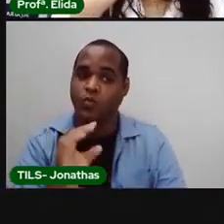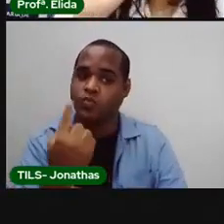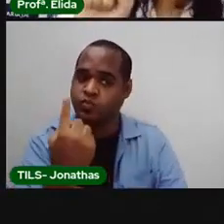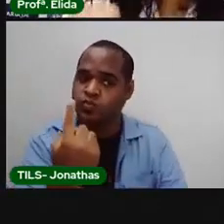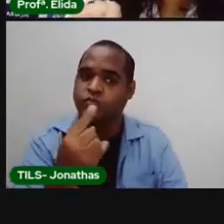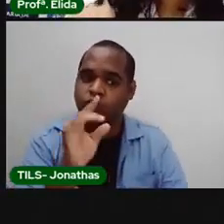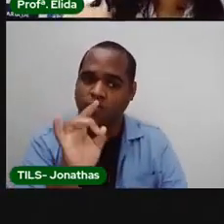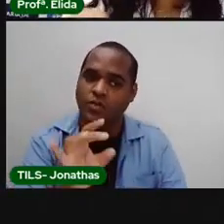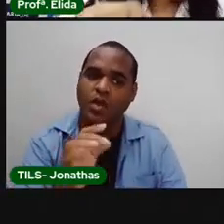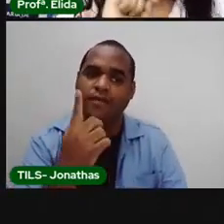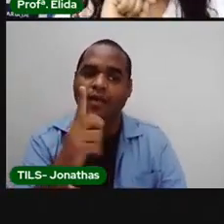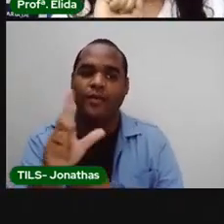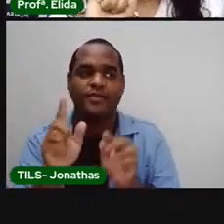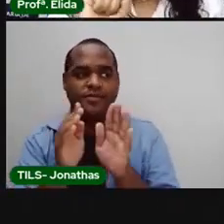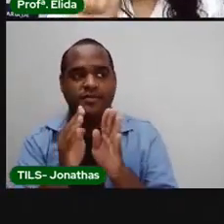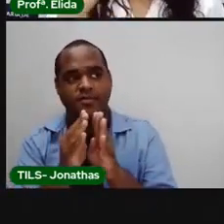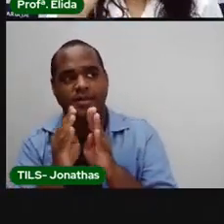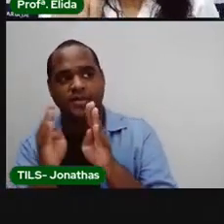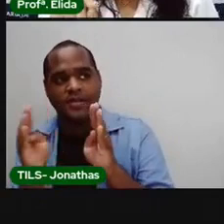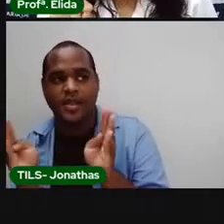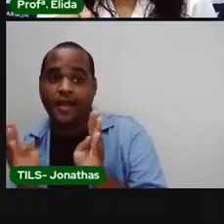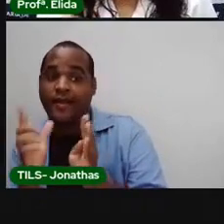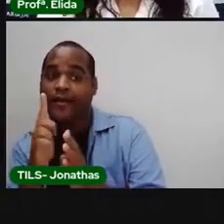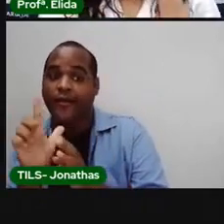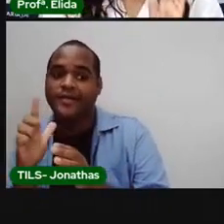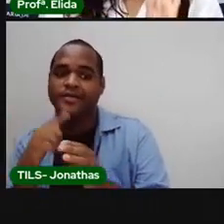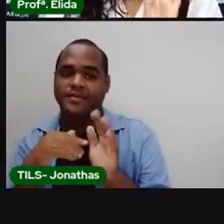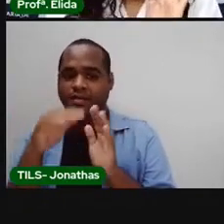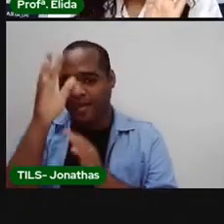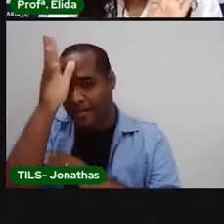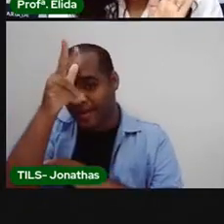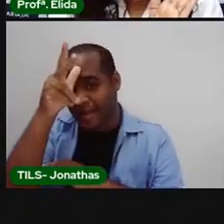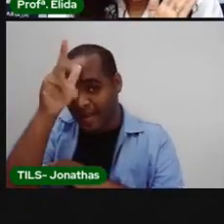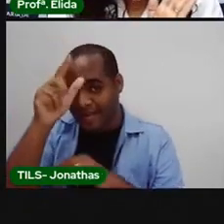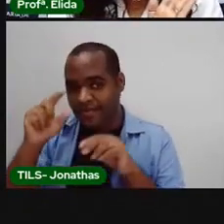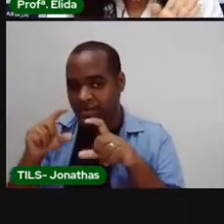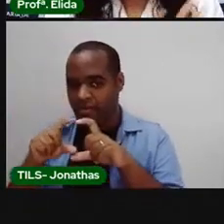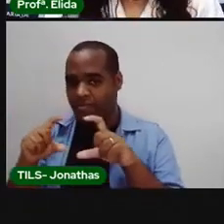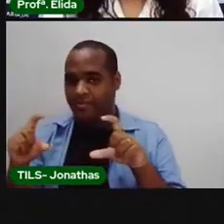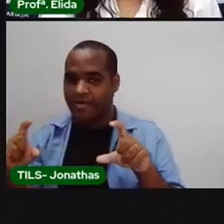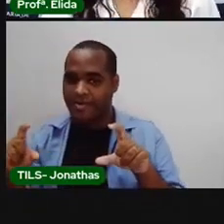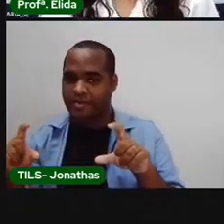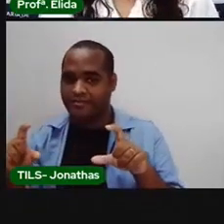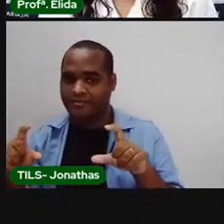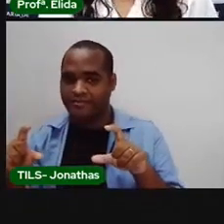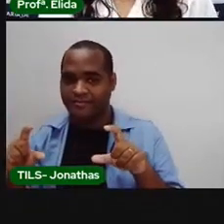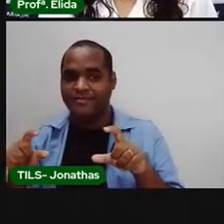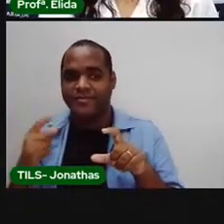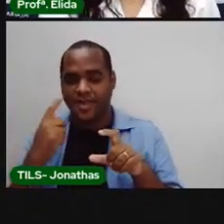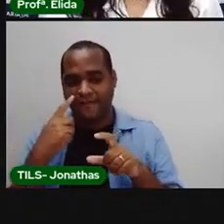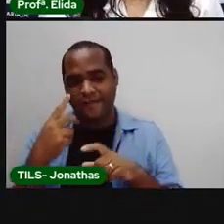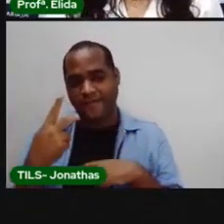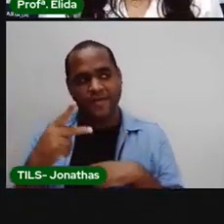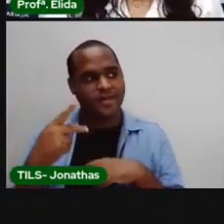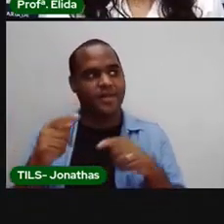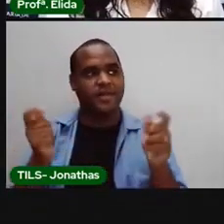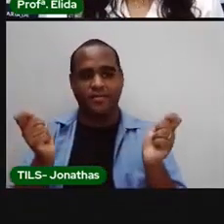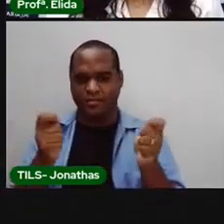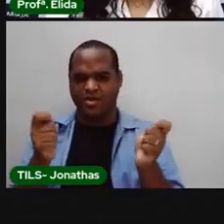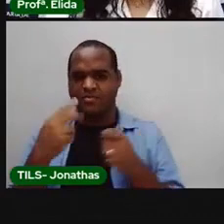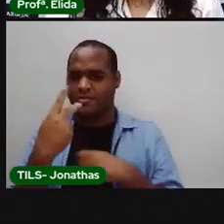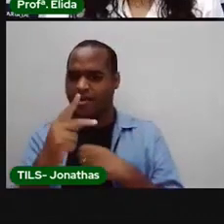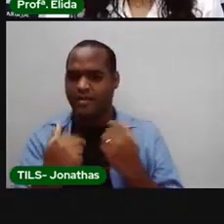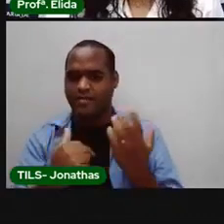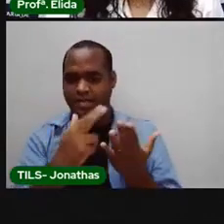Aí, tem do ladinho da atividade, embaixo da galinha, o desenho do pontinho. Você pode pintar com o